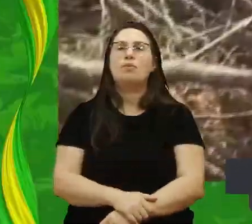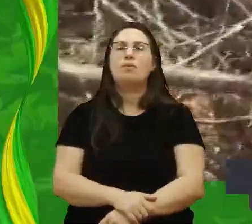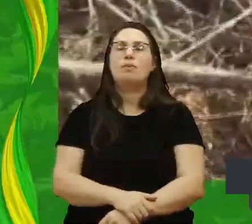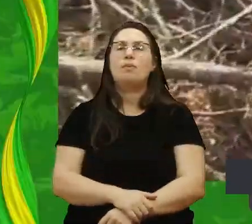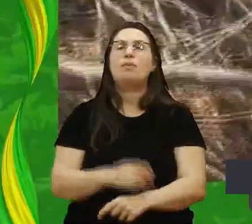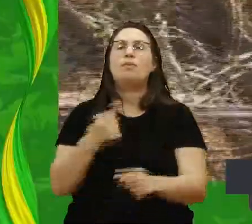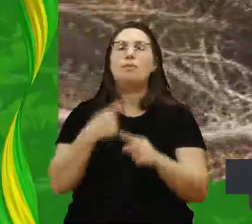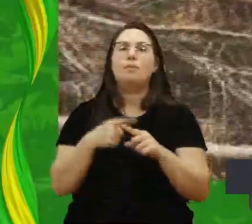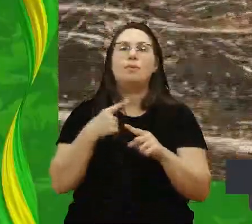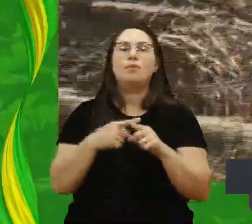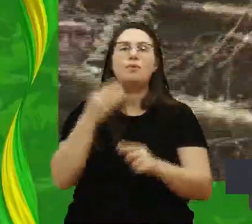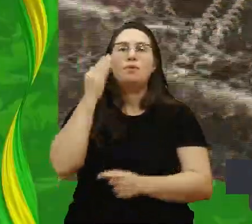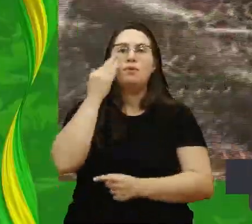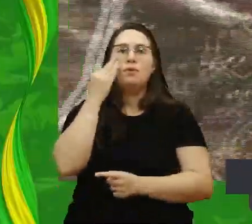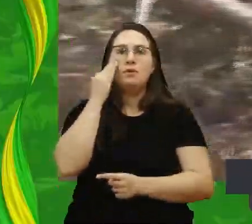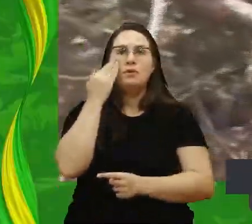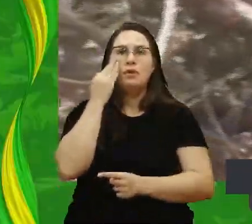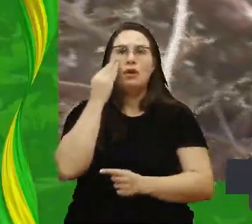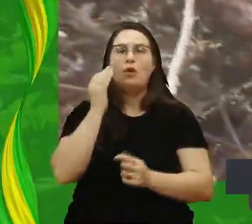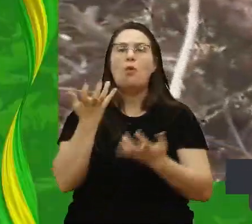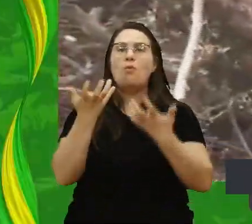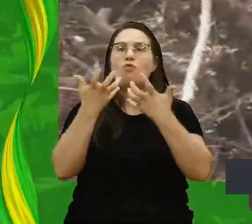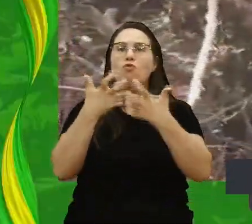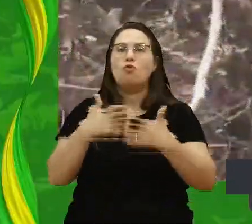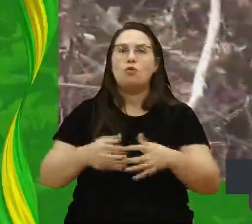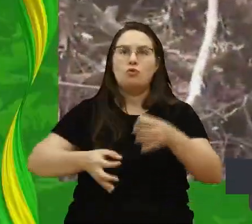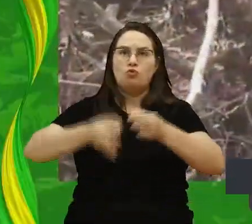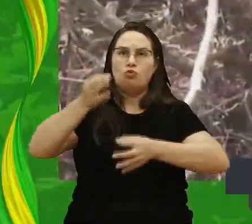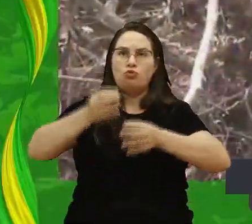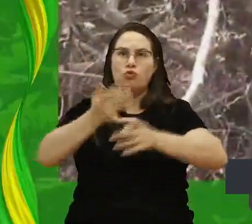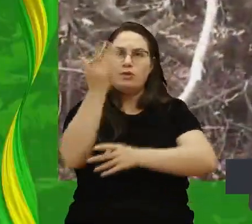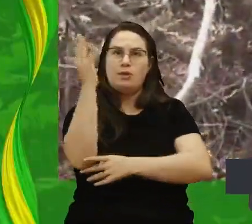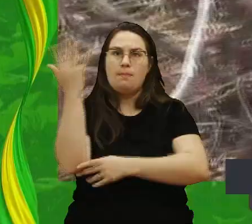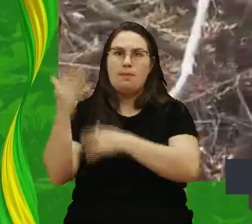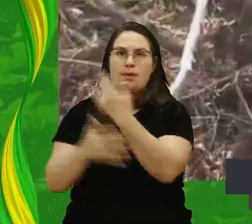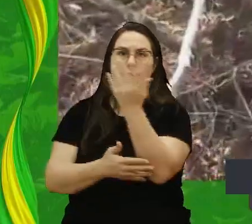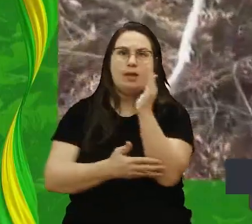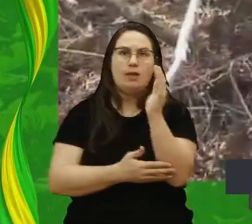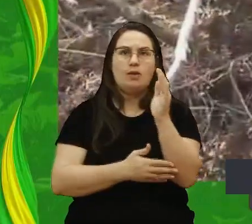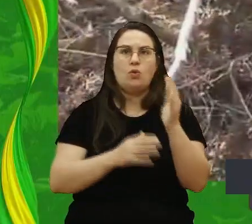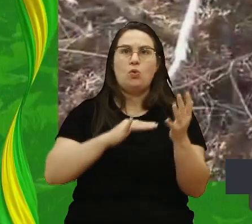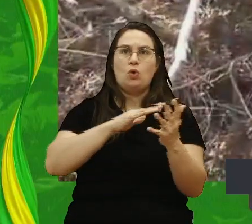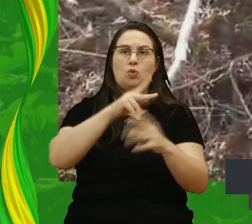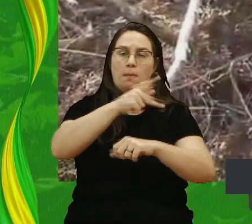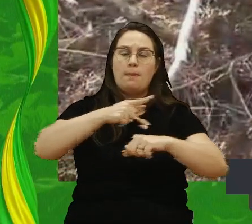Para que vocês entendam como funciona a justiça ambiental no nosso país.